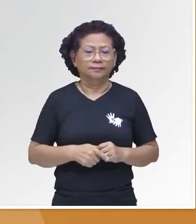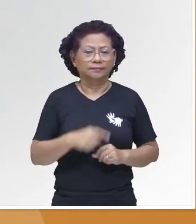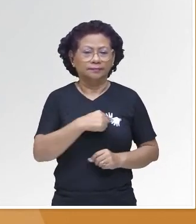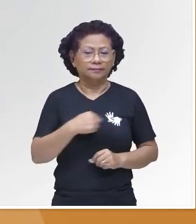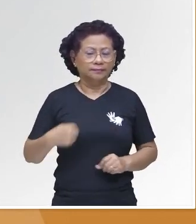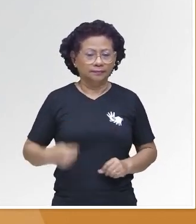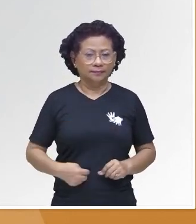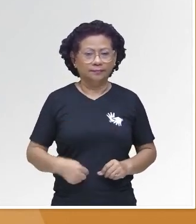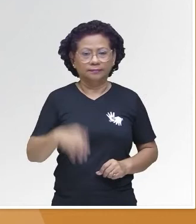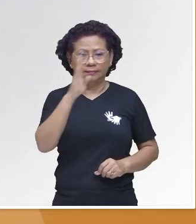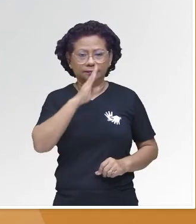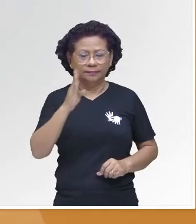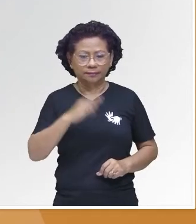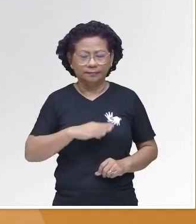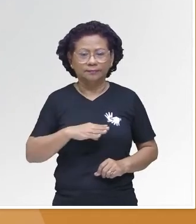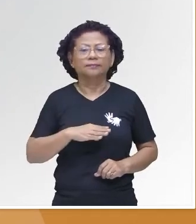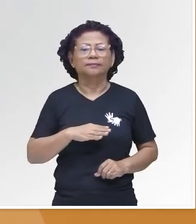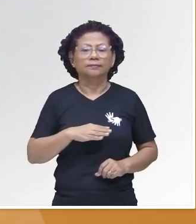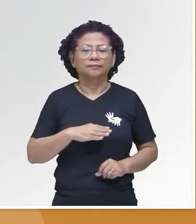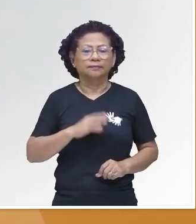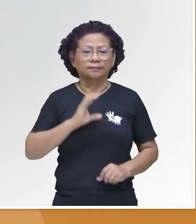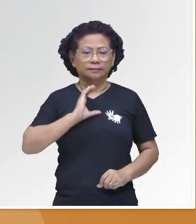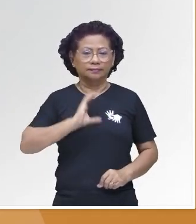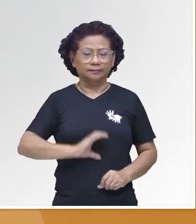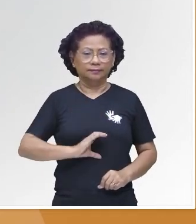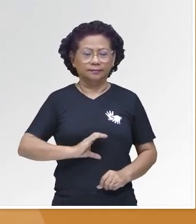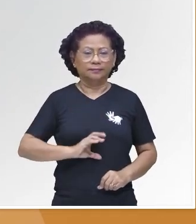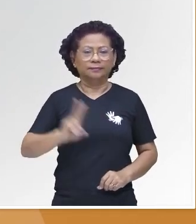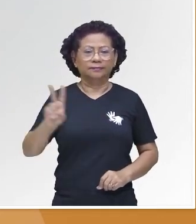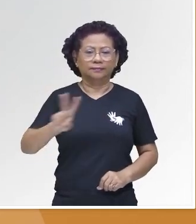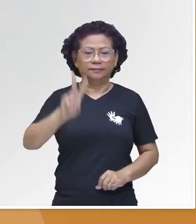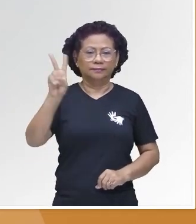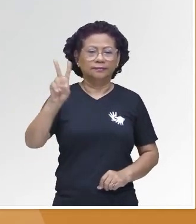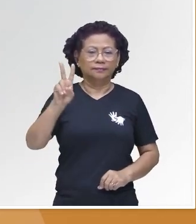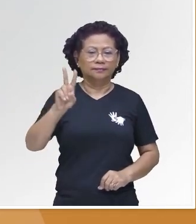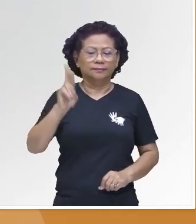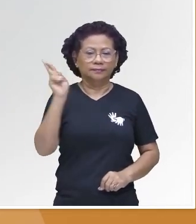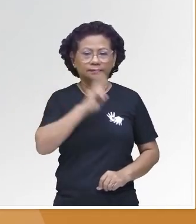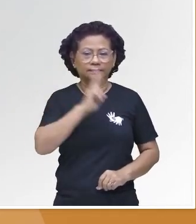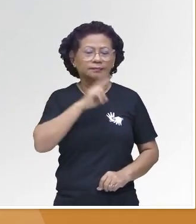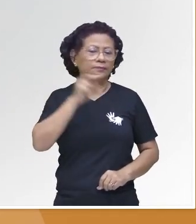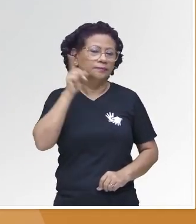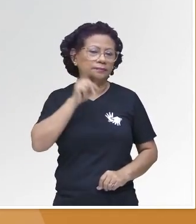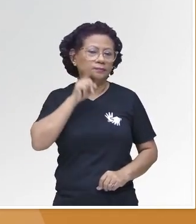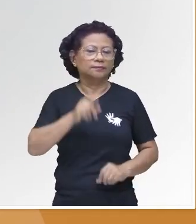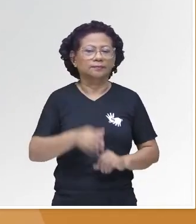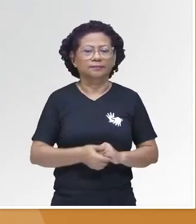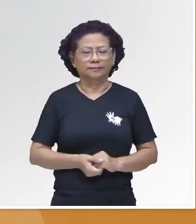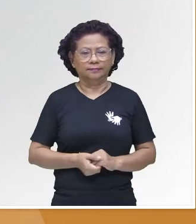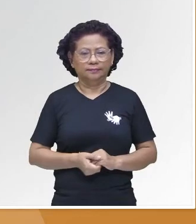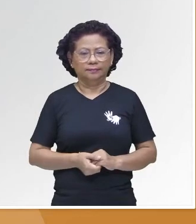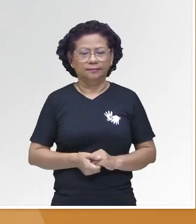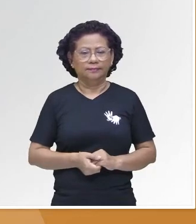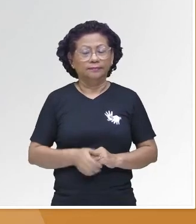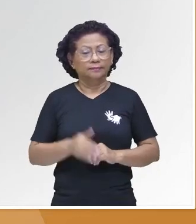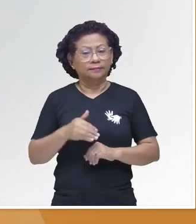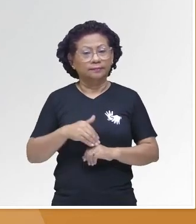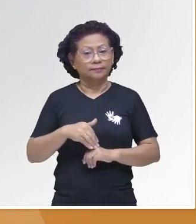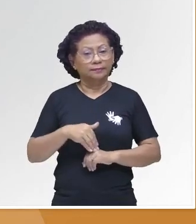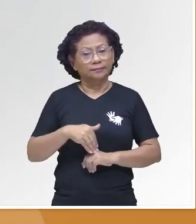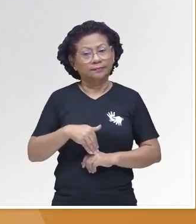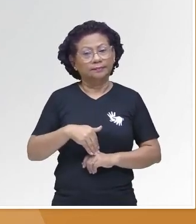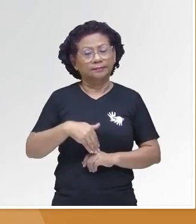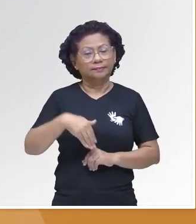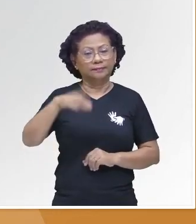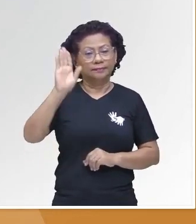a Venezuela, a Rússia e também os Estados Unidos. E aí as maiores usinas, né? As usinas de